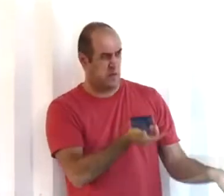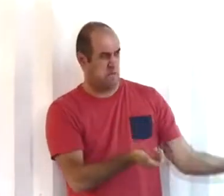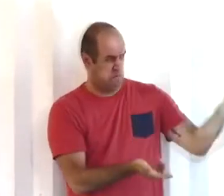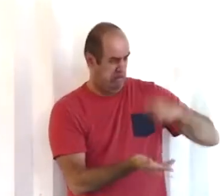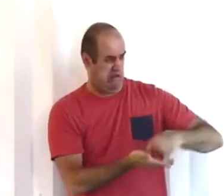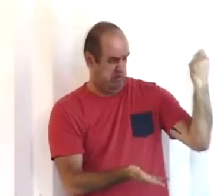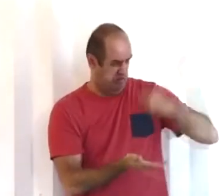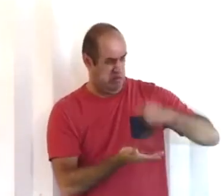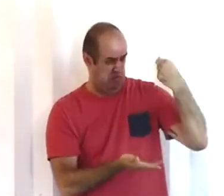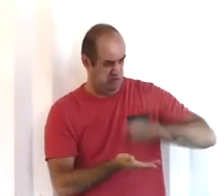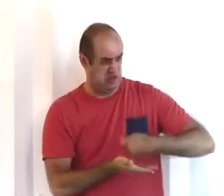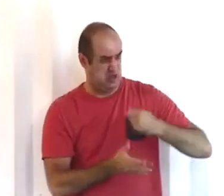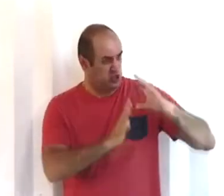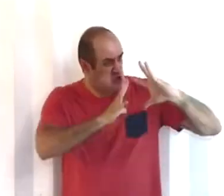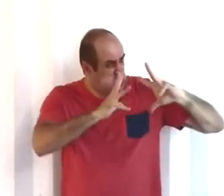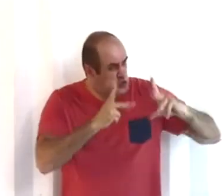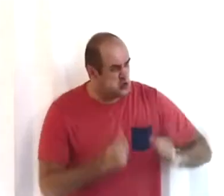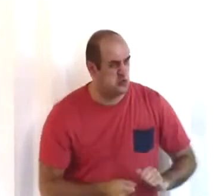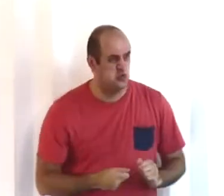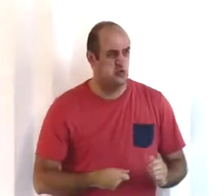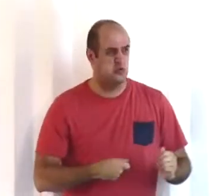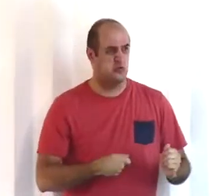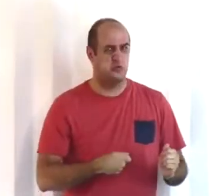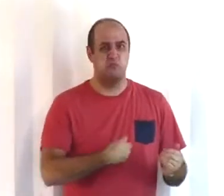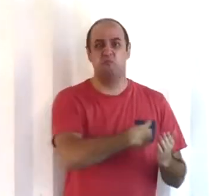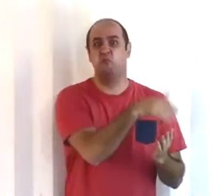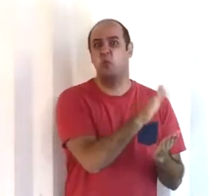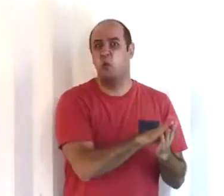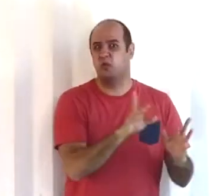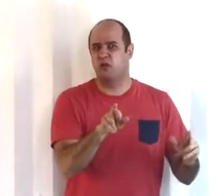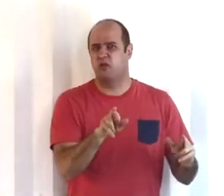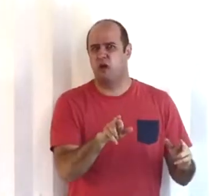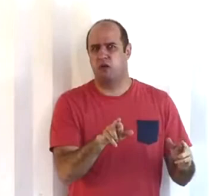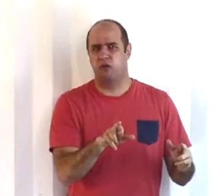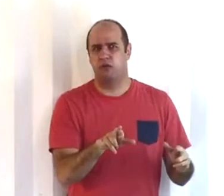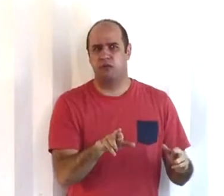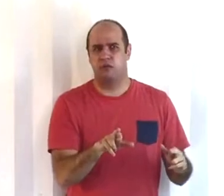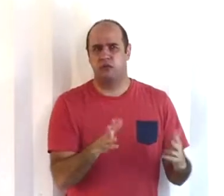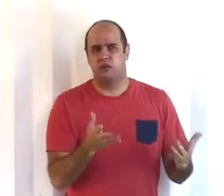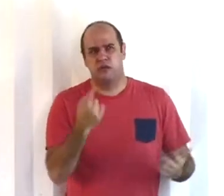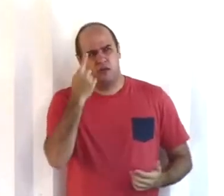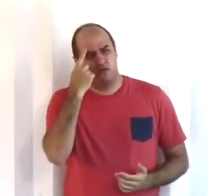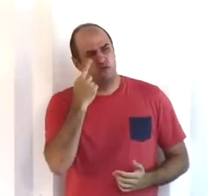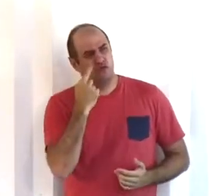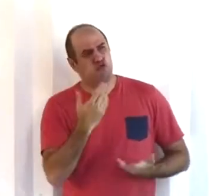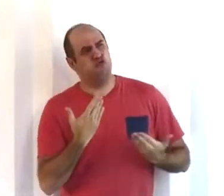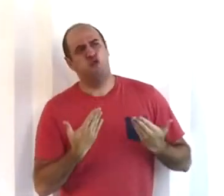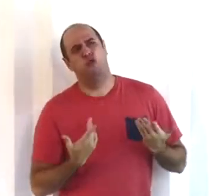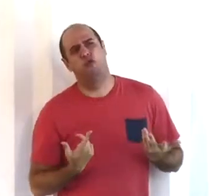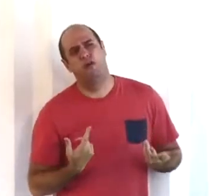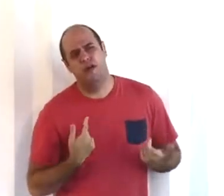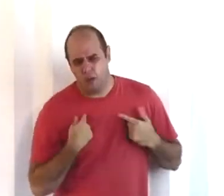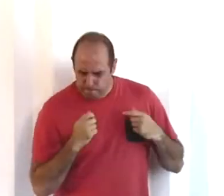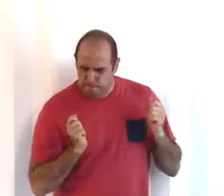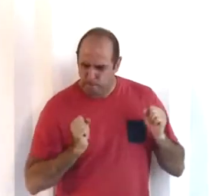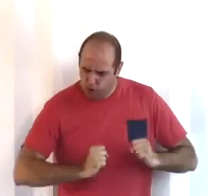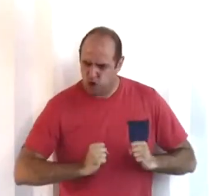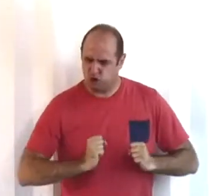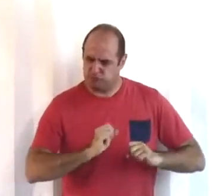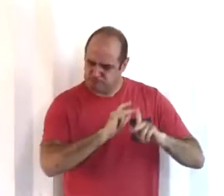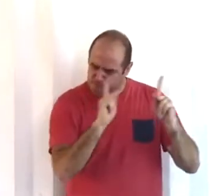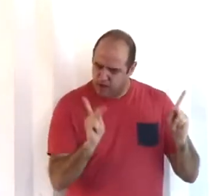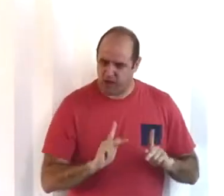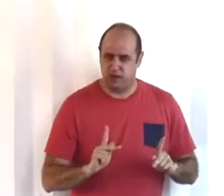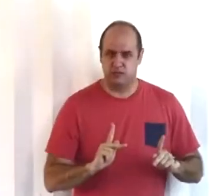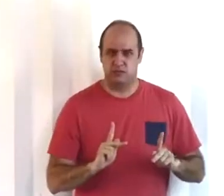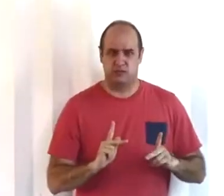abrir mão? Será que eu não posso fazer um novo acordo, um acordo de paz? Será que eu não posso levantar uma bandeira branca, que é quando se diz, eu não